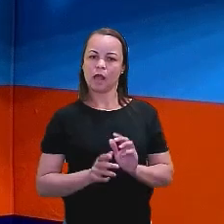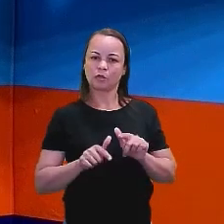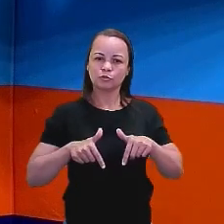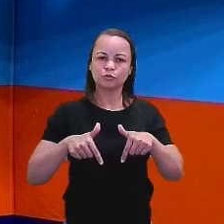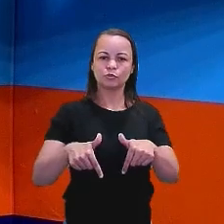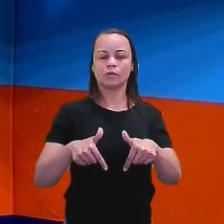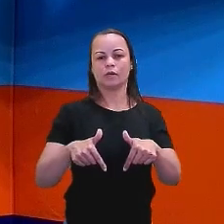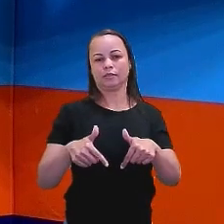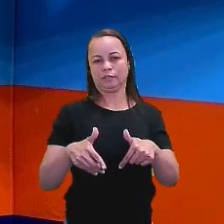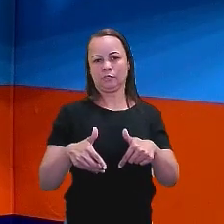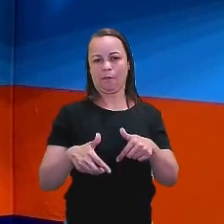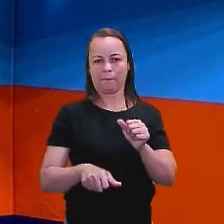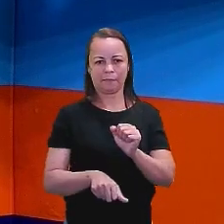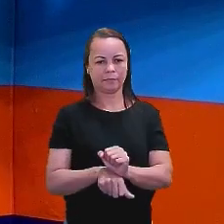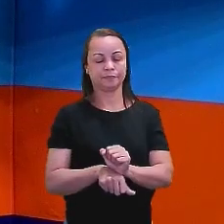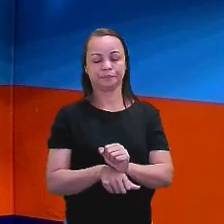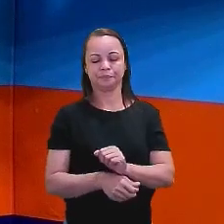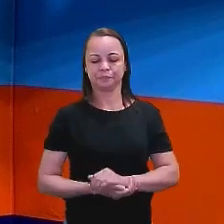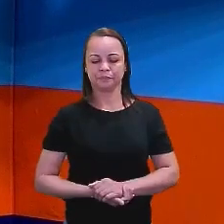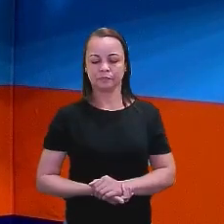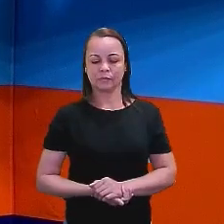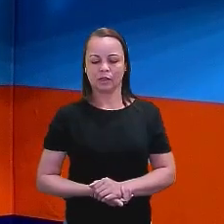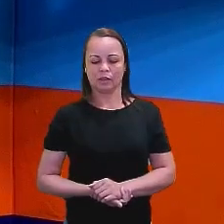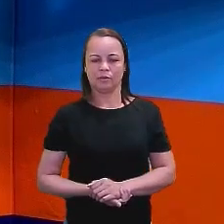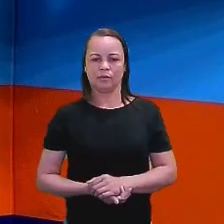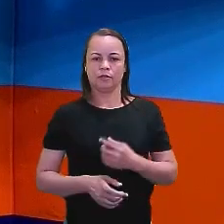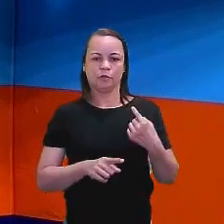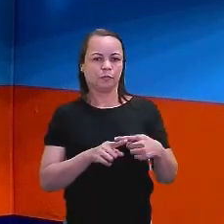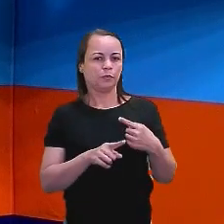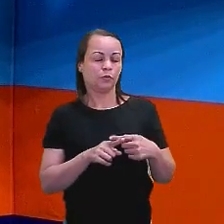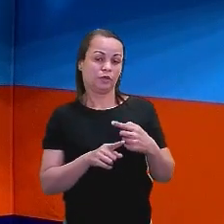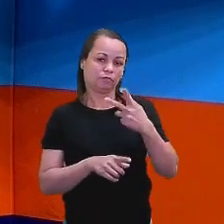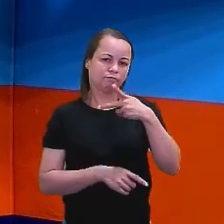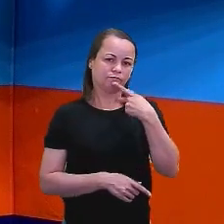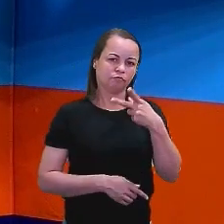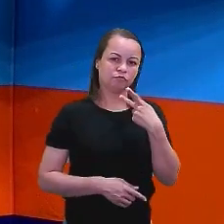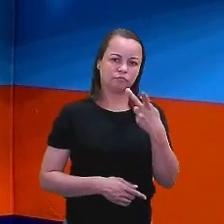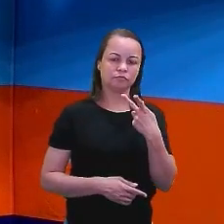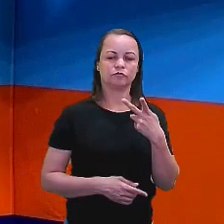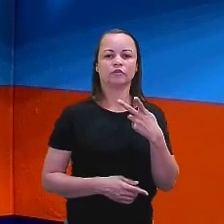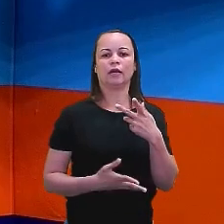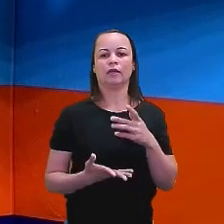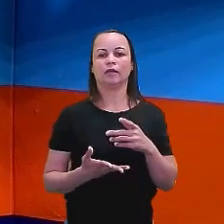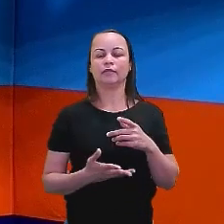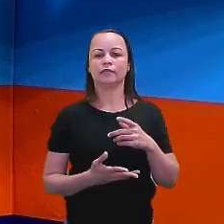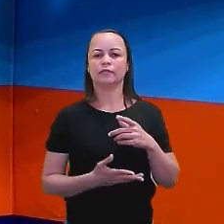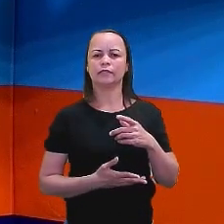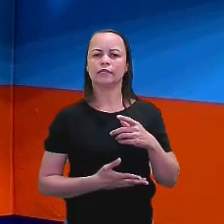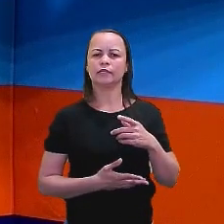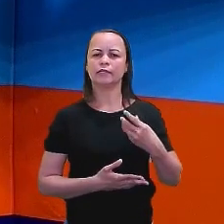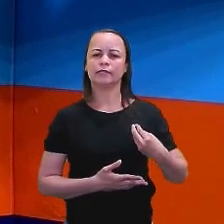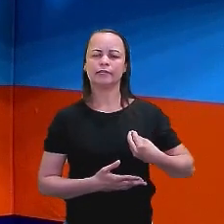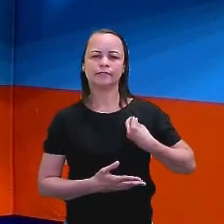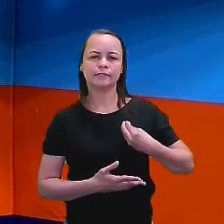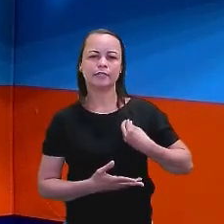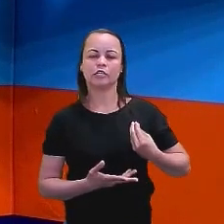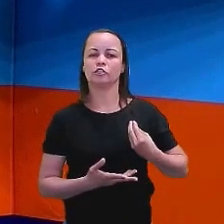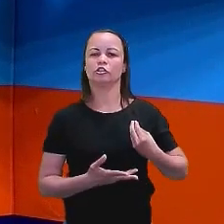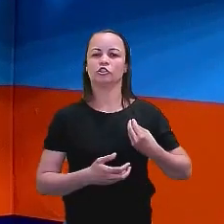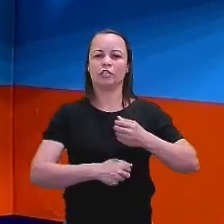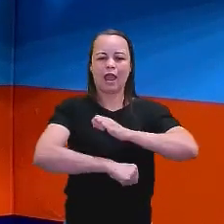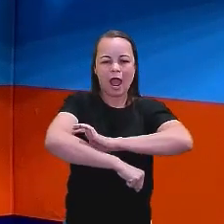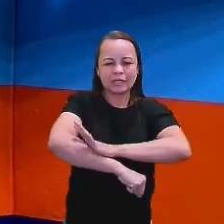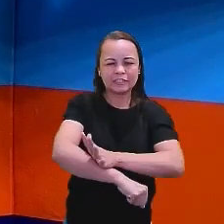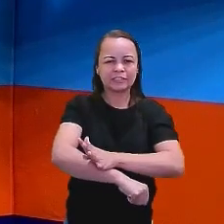atuação travada, porque quando a gente fala que existe racismo no nosso país, aí